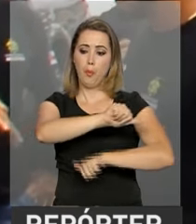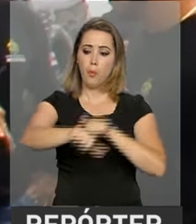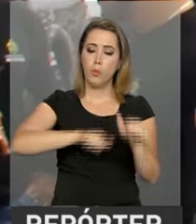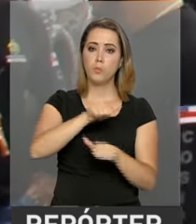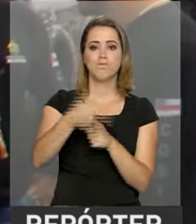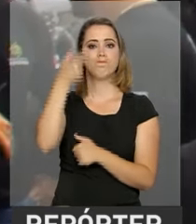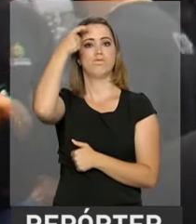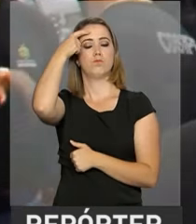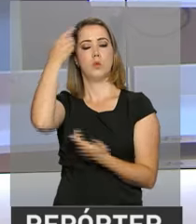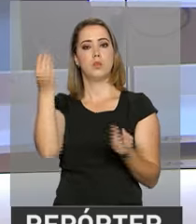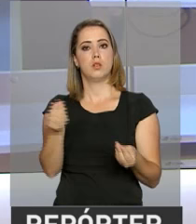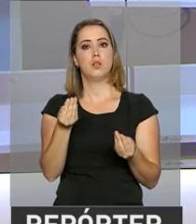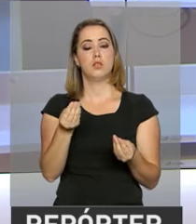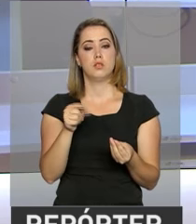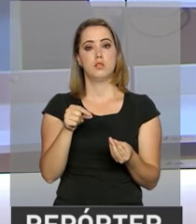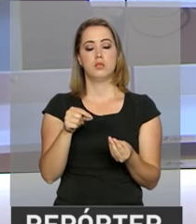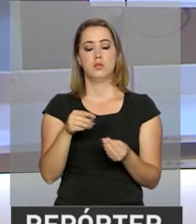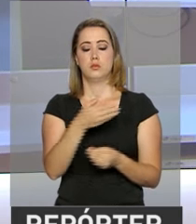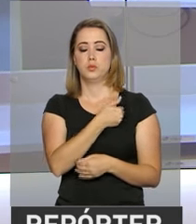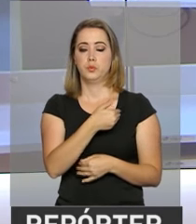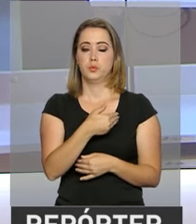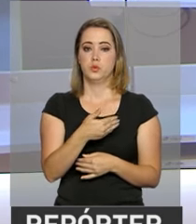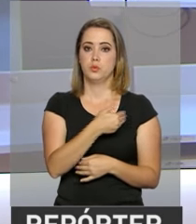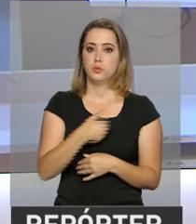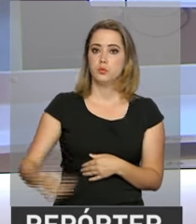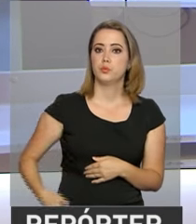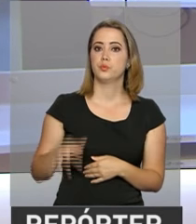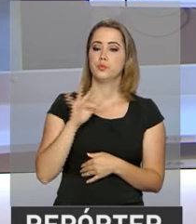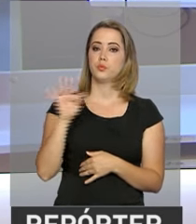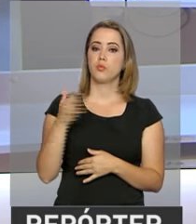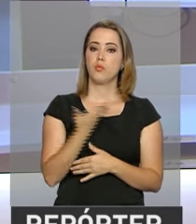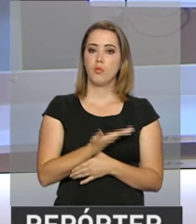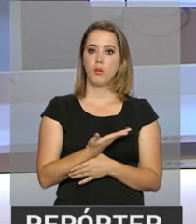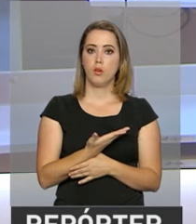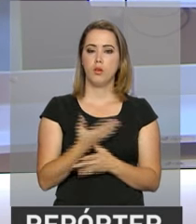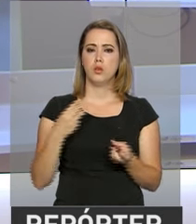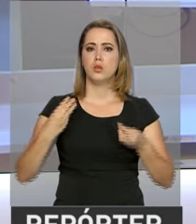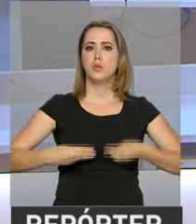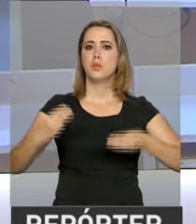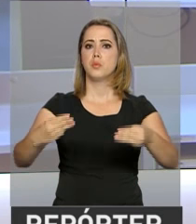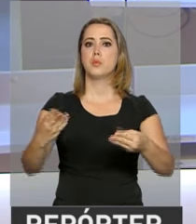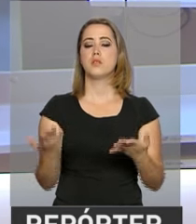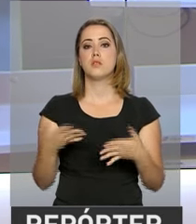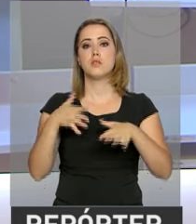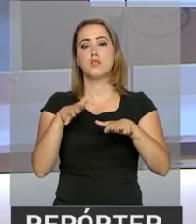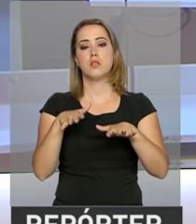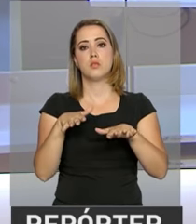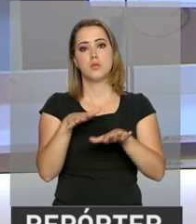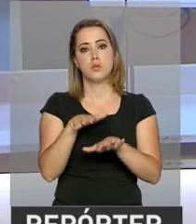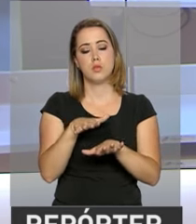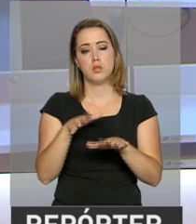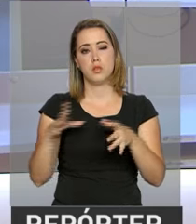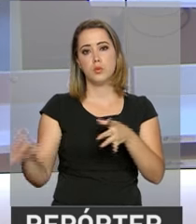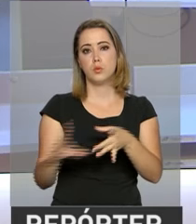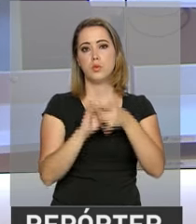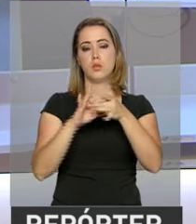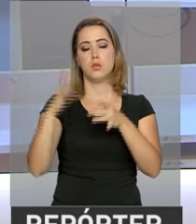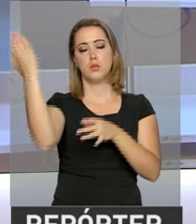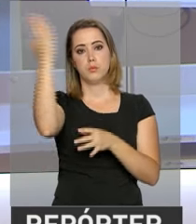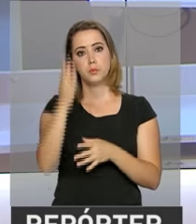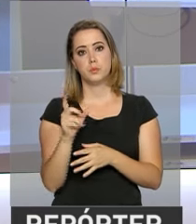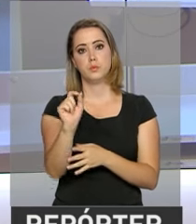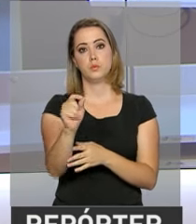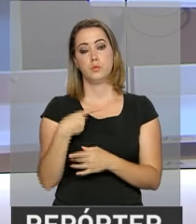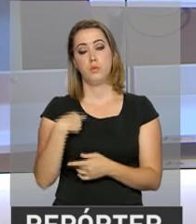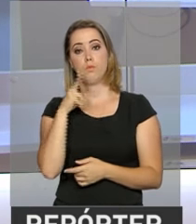sistema prisional brasileiro. O Ministério da Integração Nacional reconheceu nesta terça-feira a situação de emergência